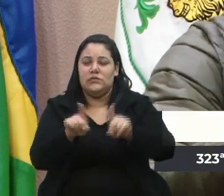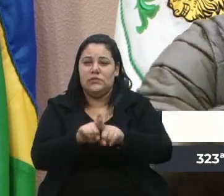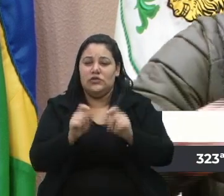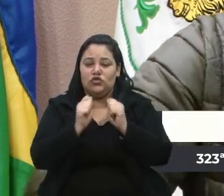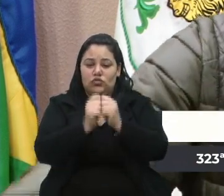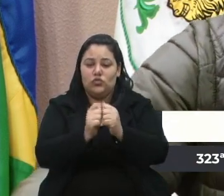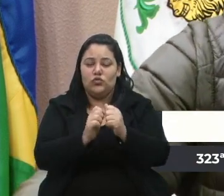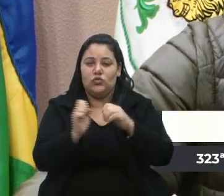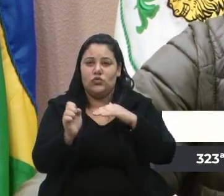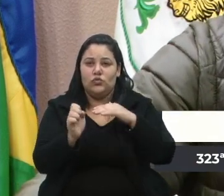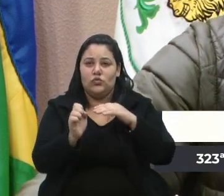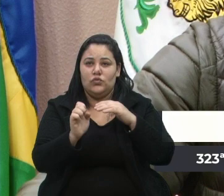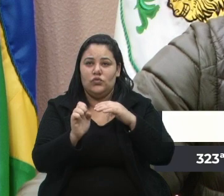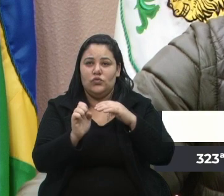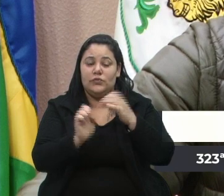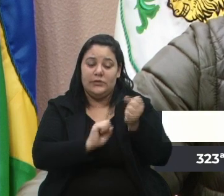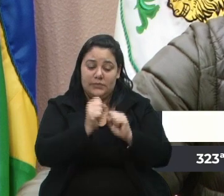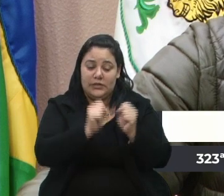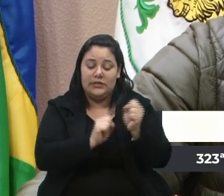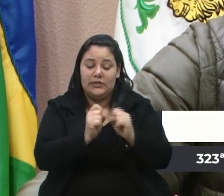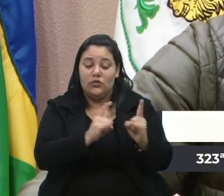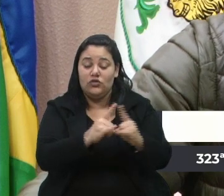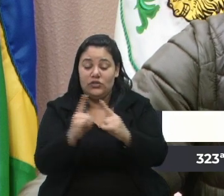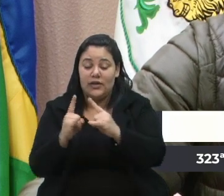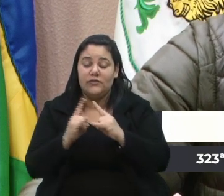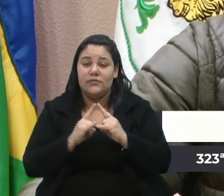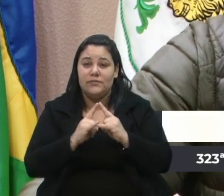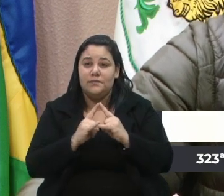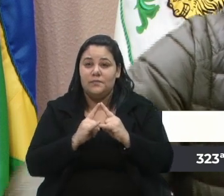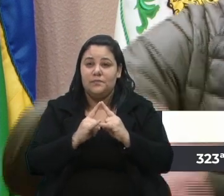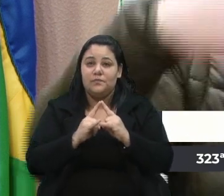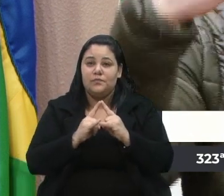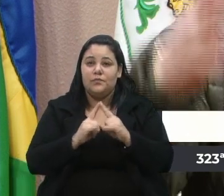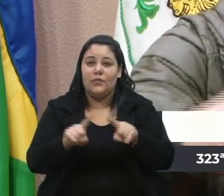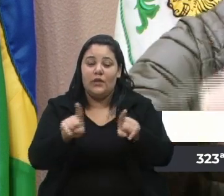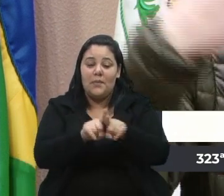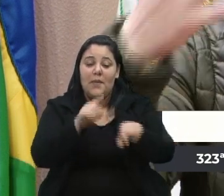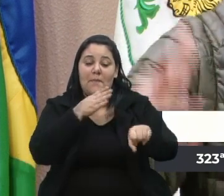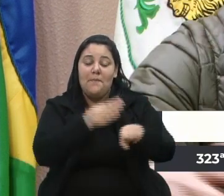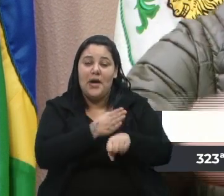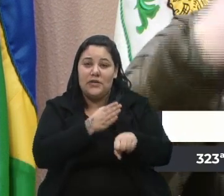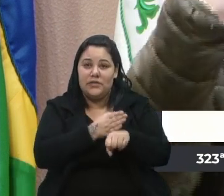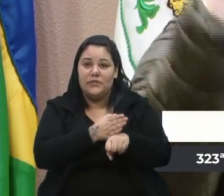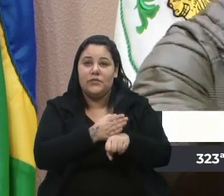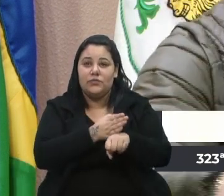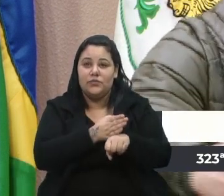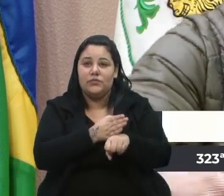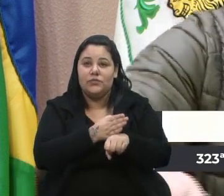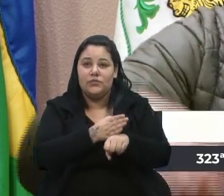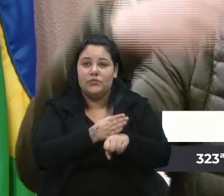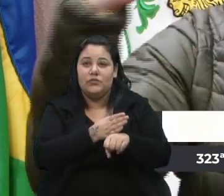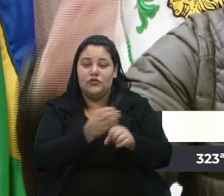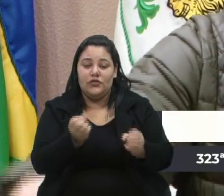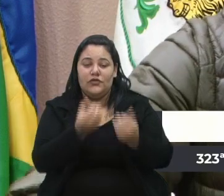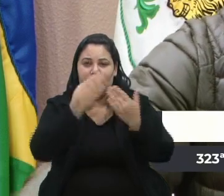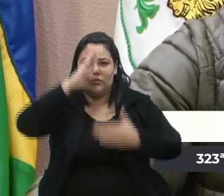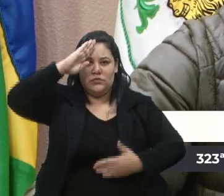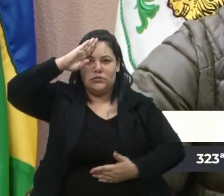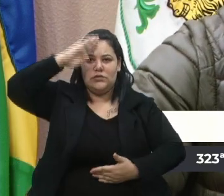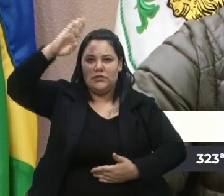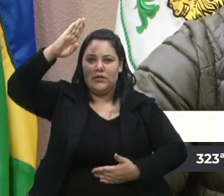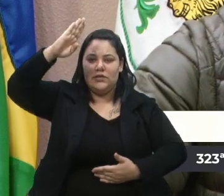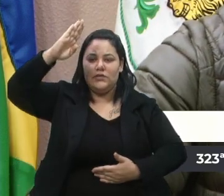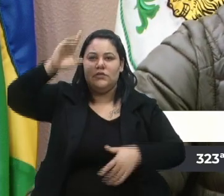empresariado e com as entidades que também é participam de eventos tanto do exército brasileiro quanto